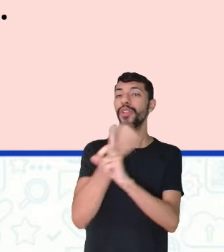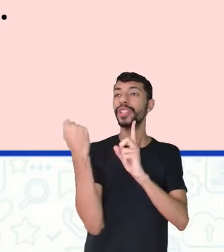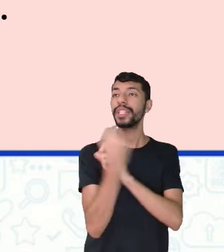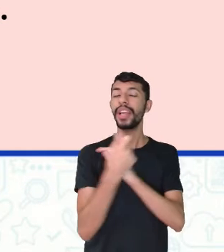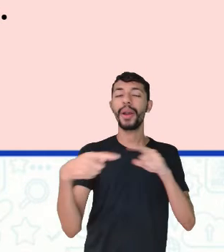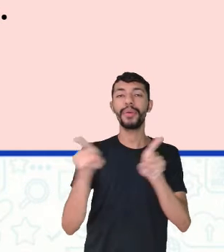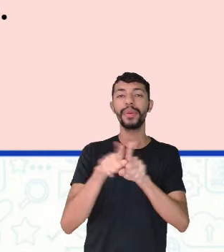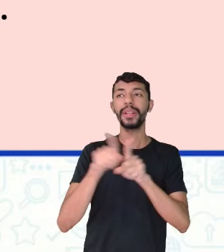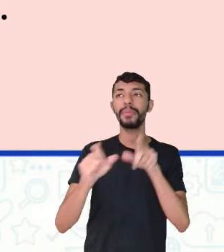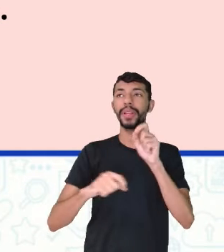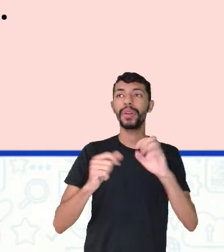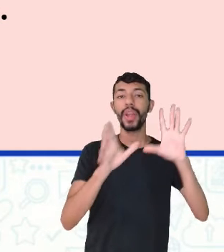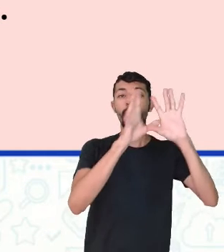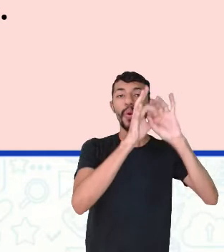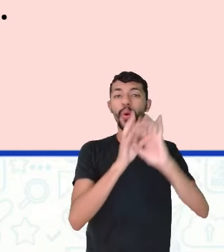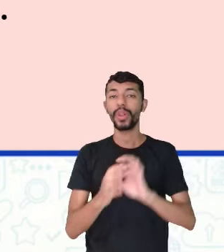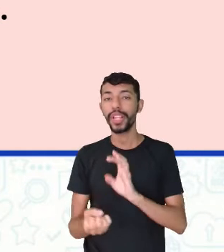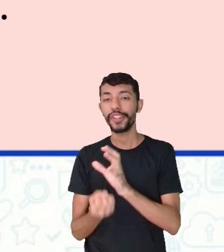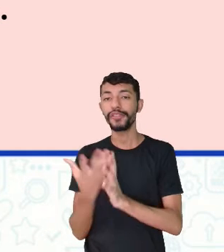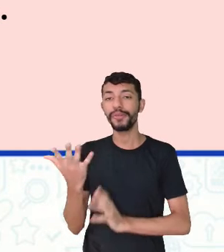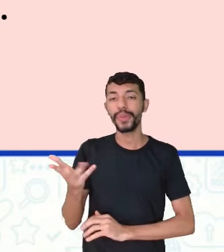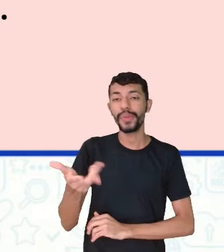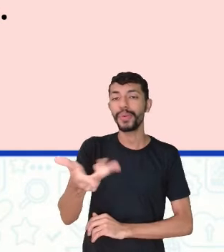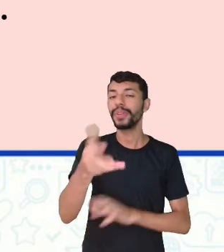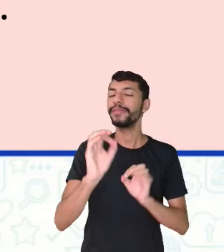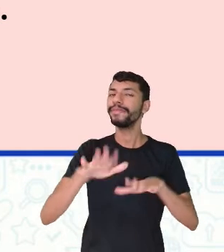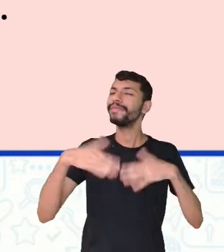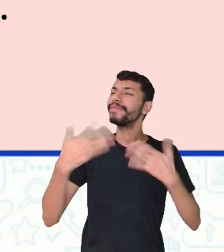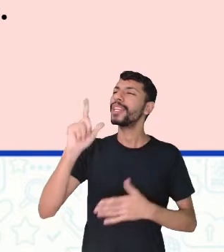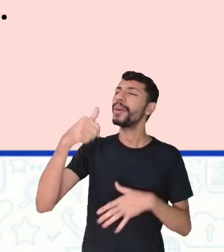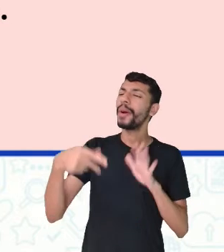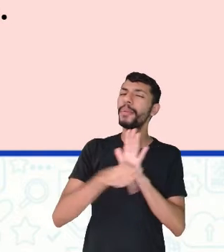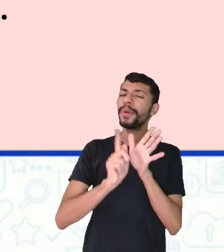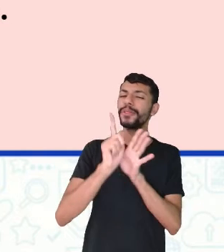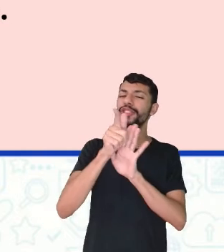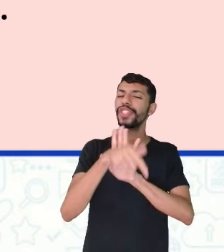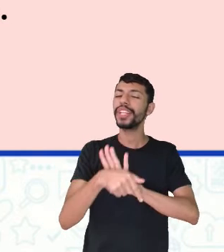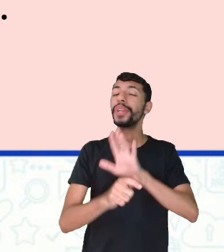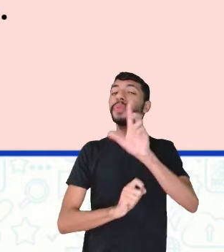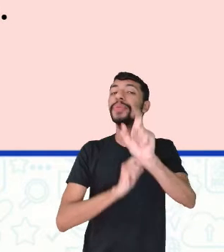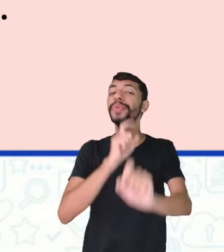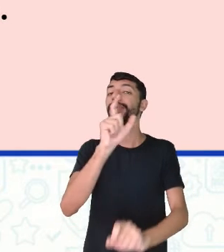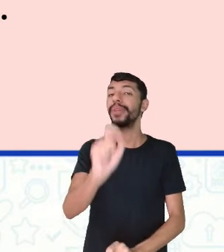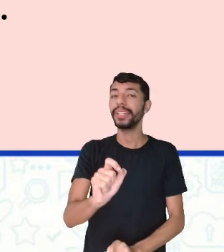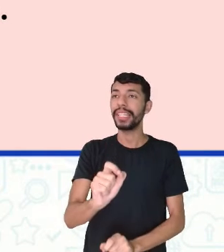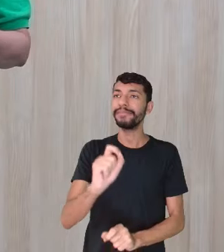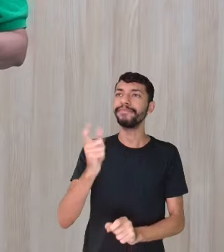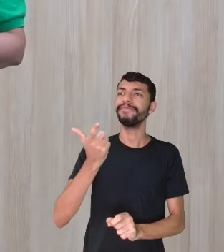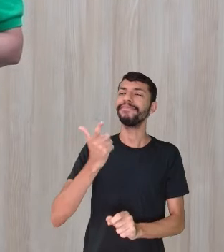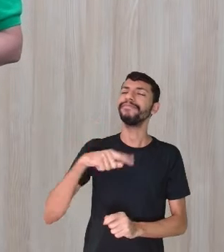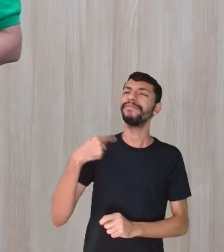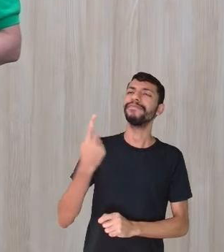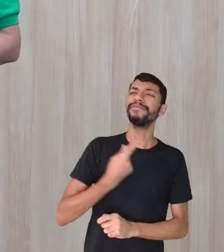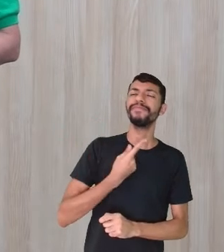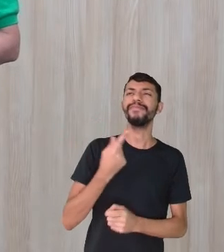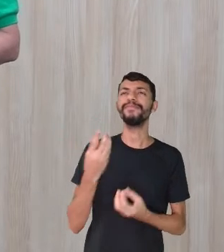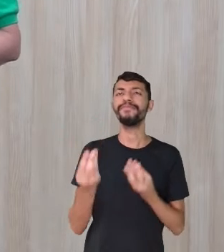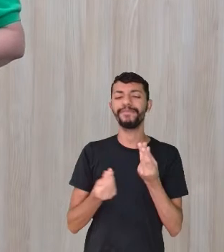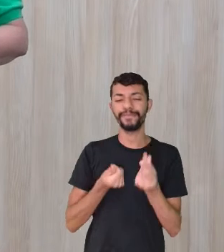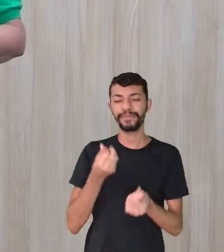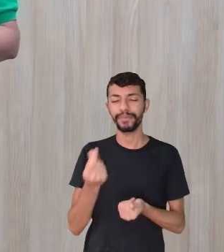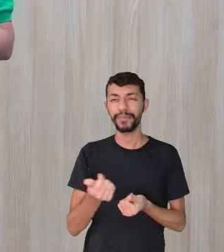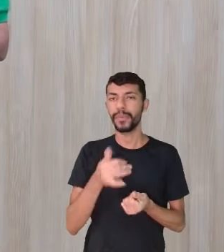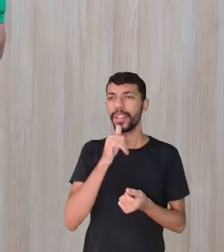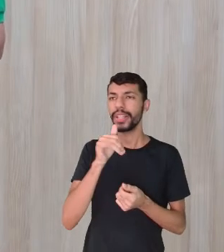de produção. Então, este gênero é um gênero onde colocamos, não é, diante